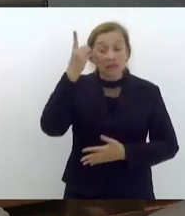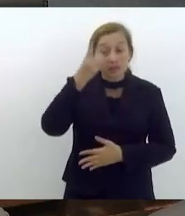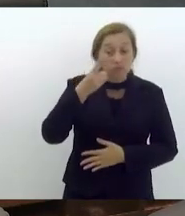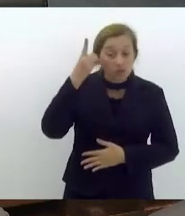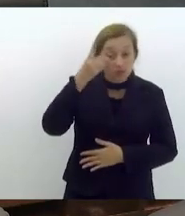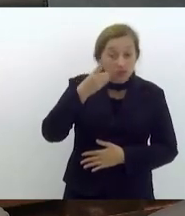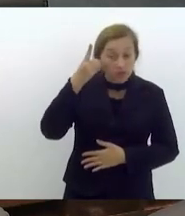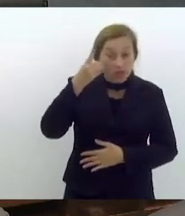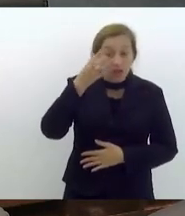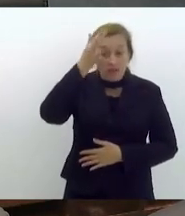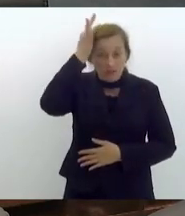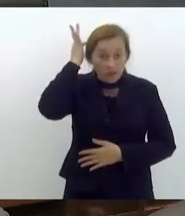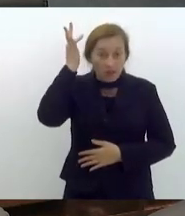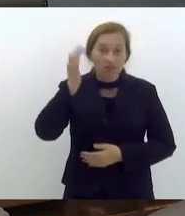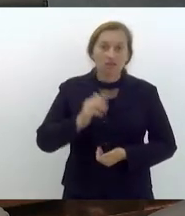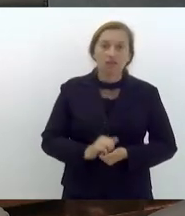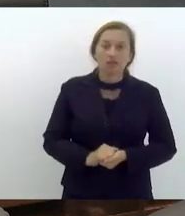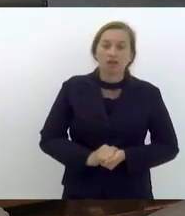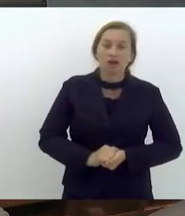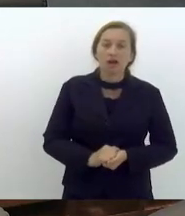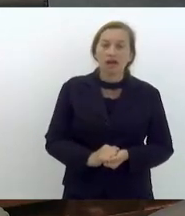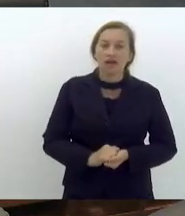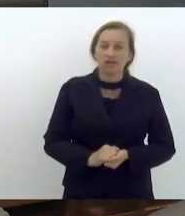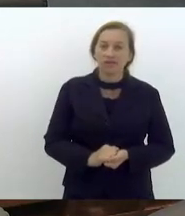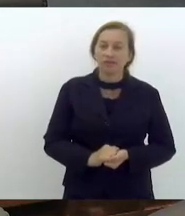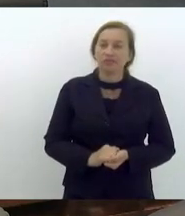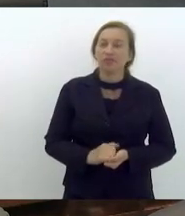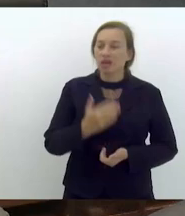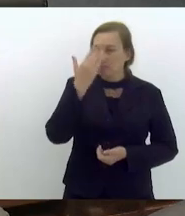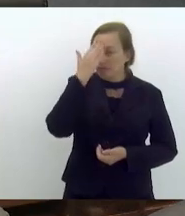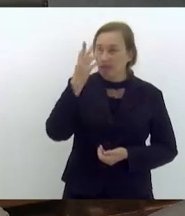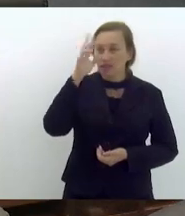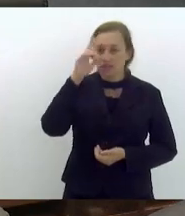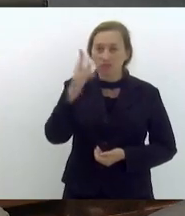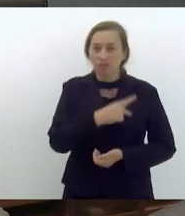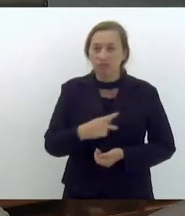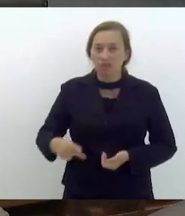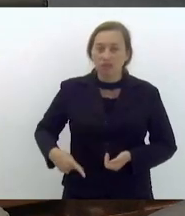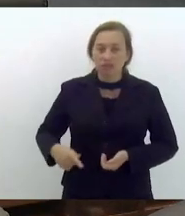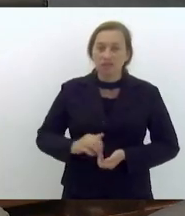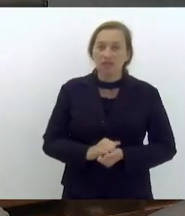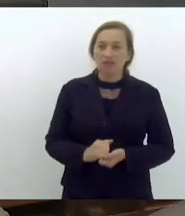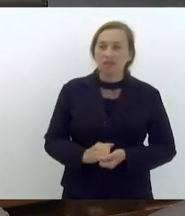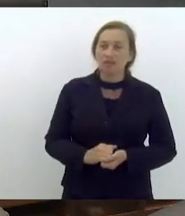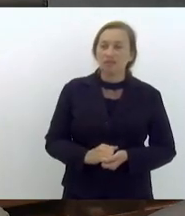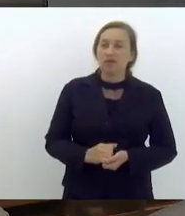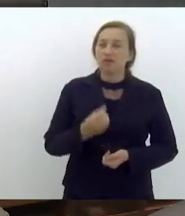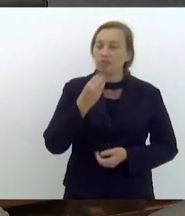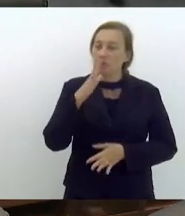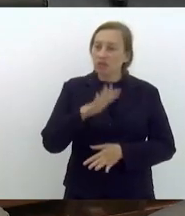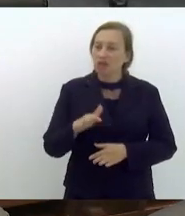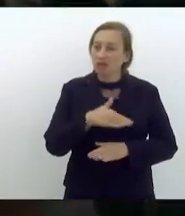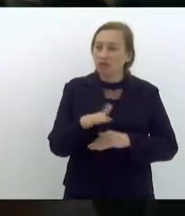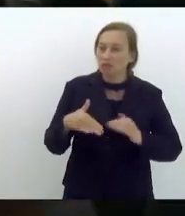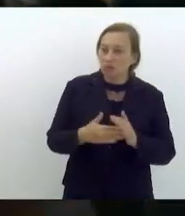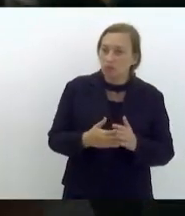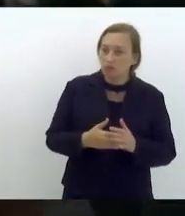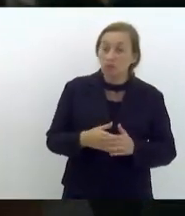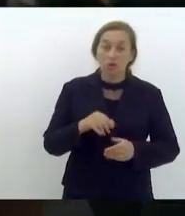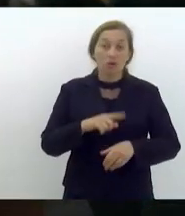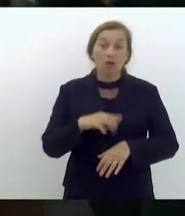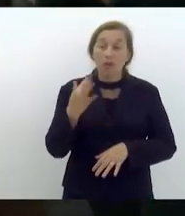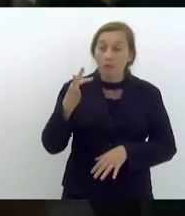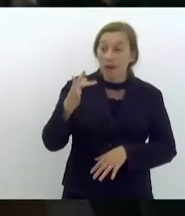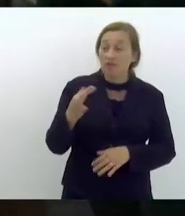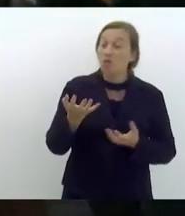Deputado Fred Pacheco Obrigado Presidente Boa tarde a todos e promete ser